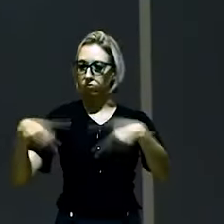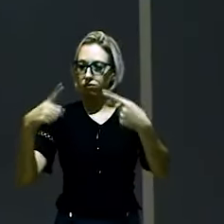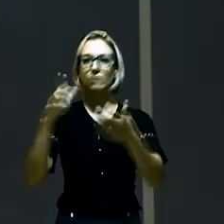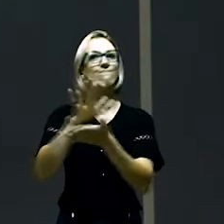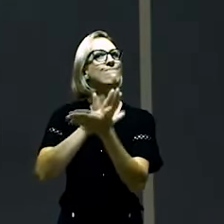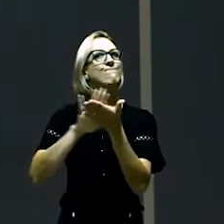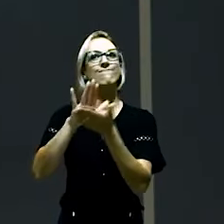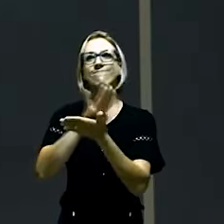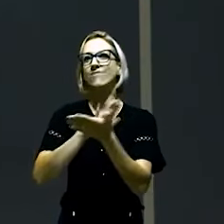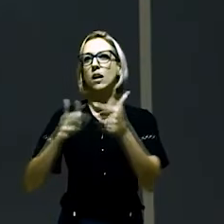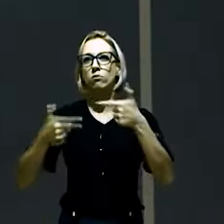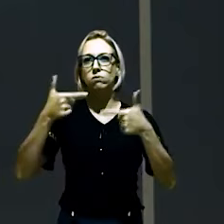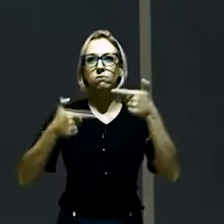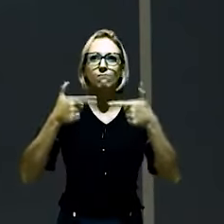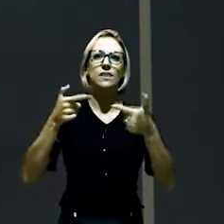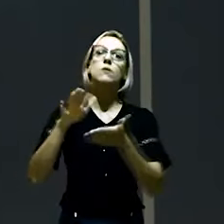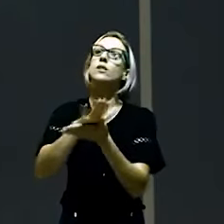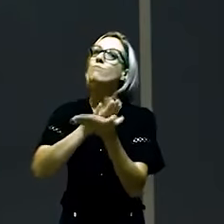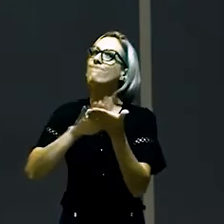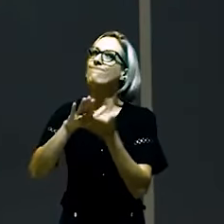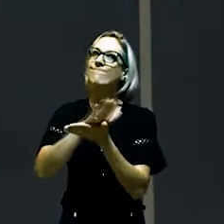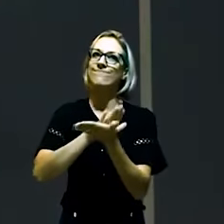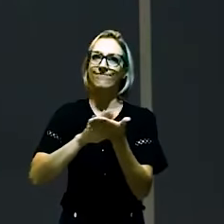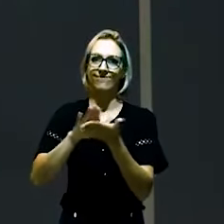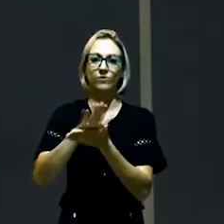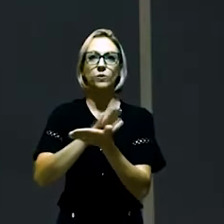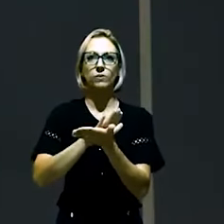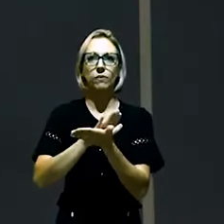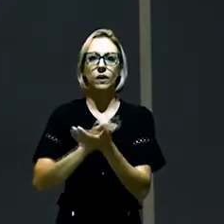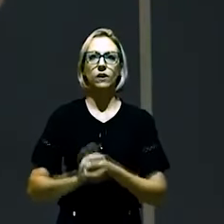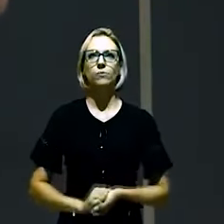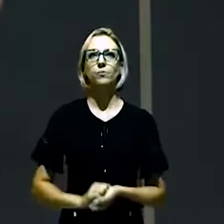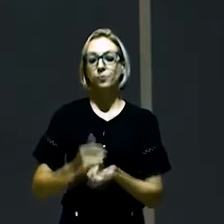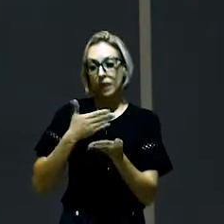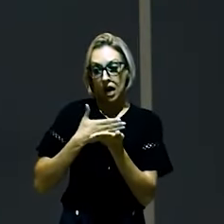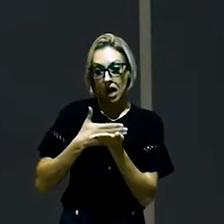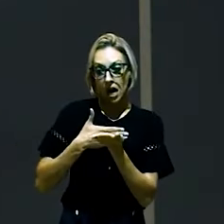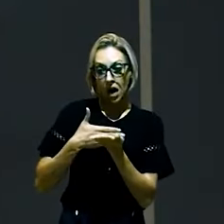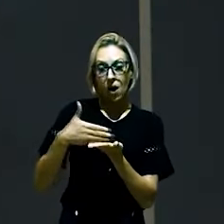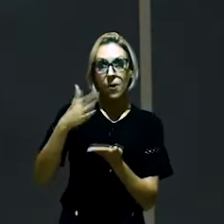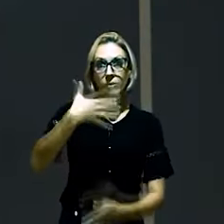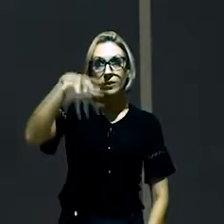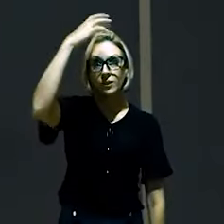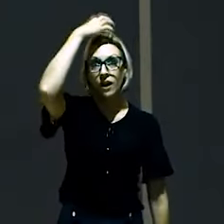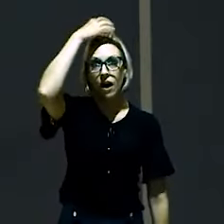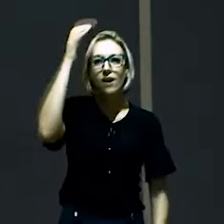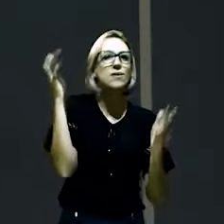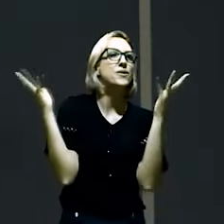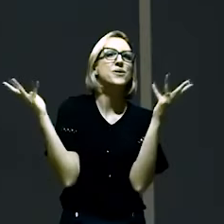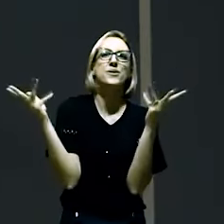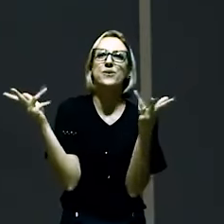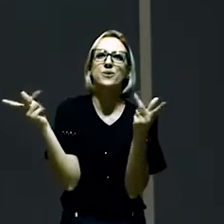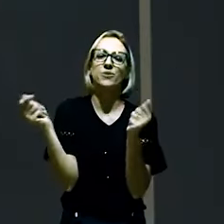Sem nenhuma guerra. E o início do seu reinado é maravilhoso. O texto diz que